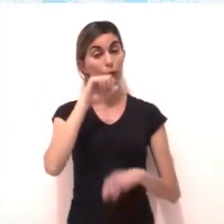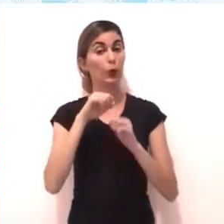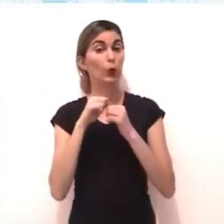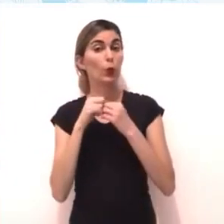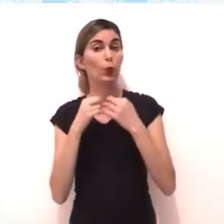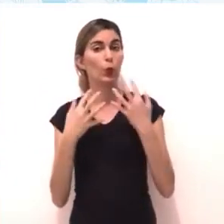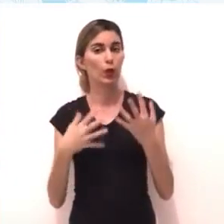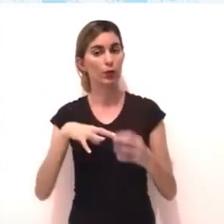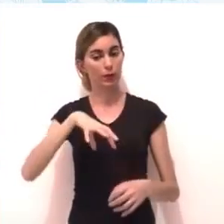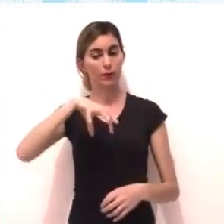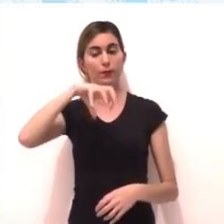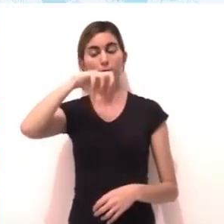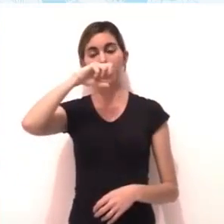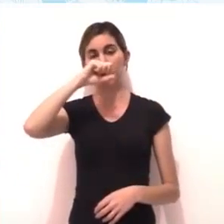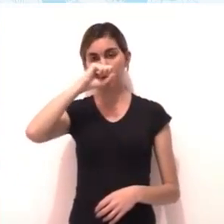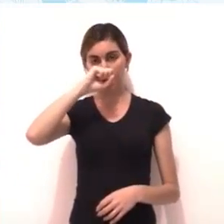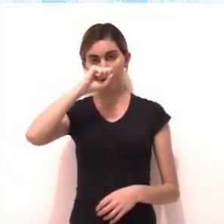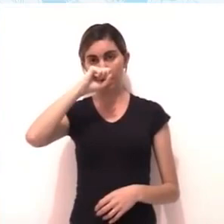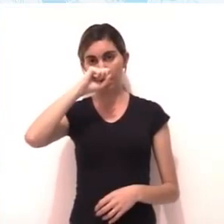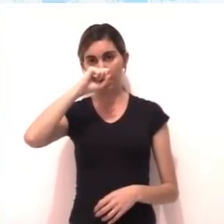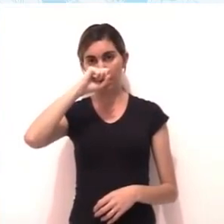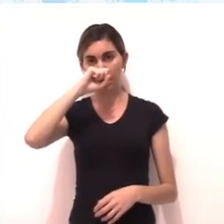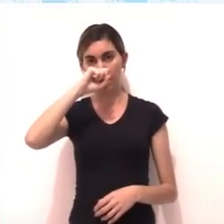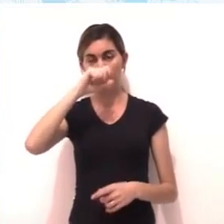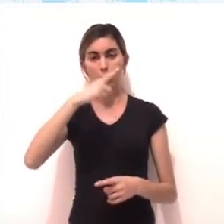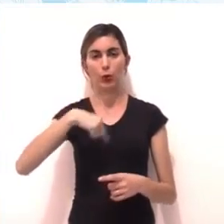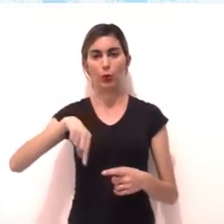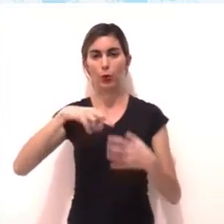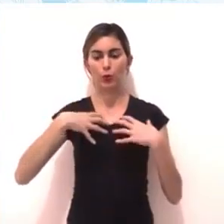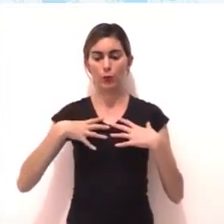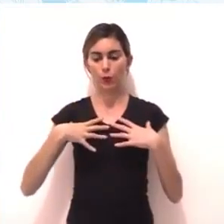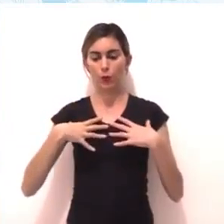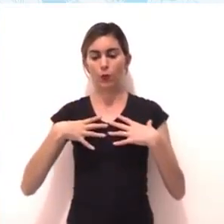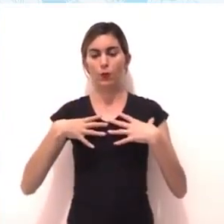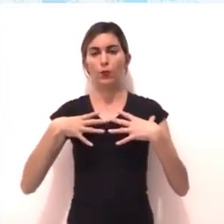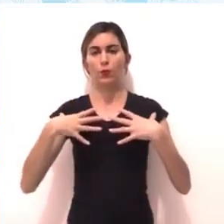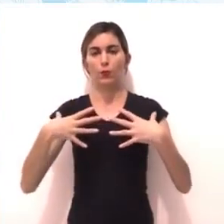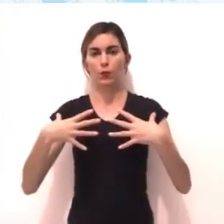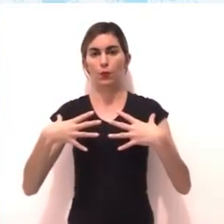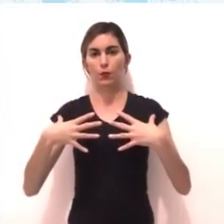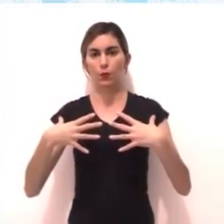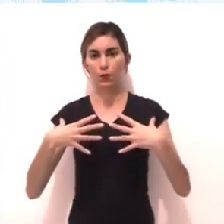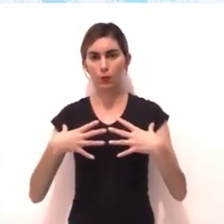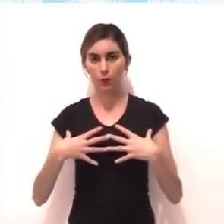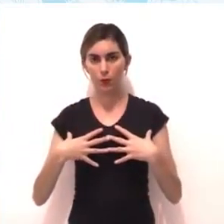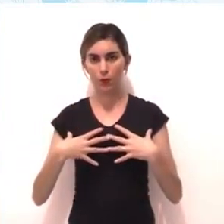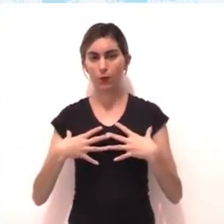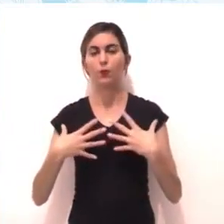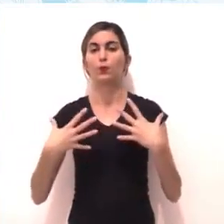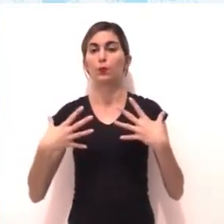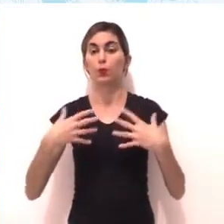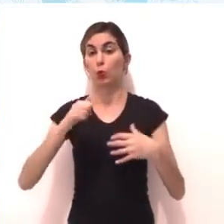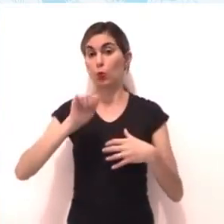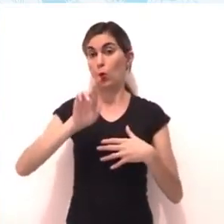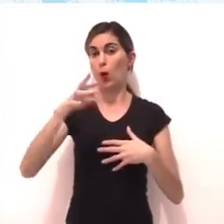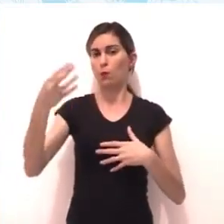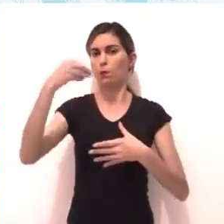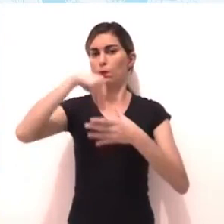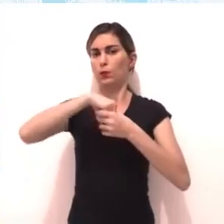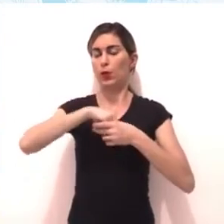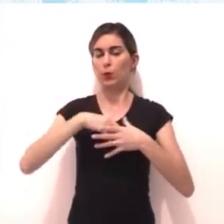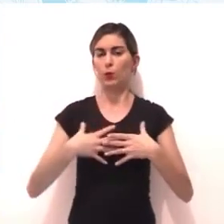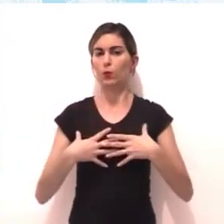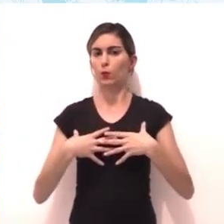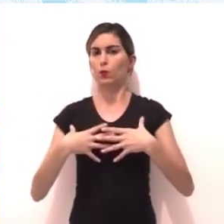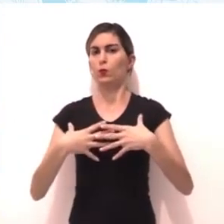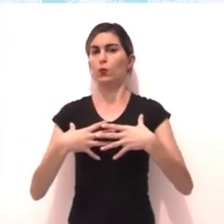Quando a gente inspira, a nossa caixa torácica ela vai aumentar de volume. O ar está dentro do meu